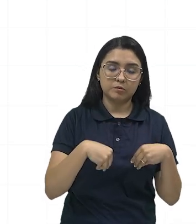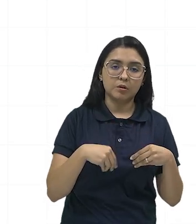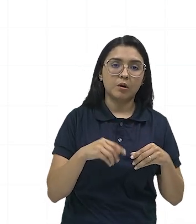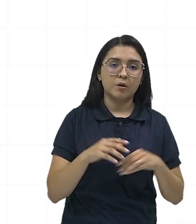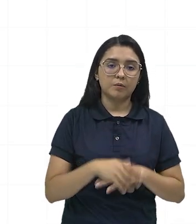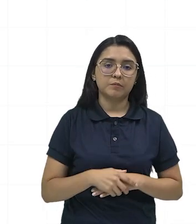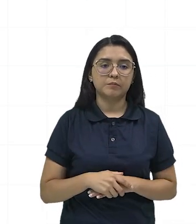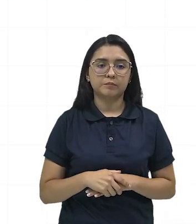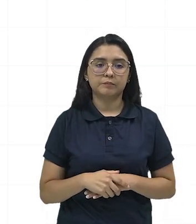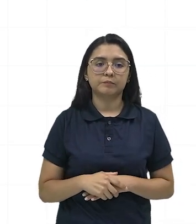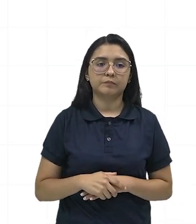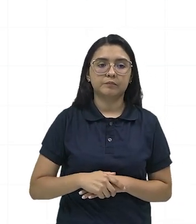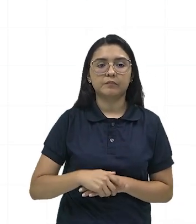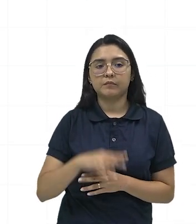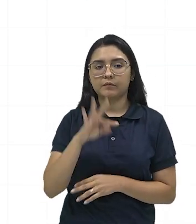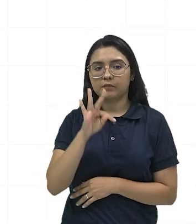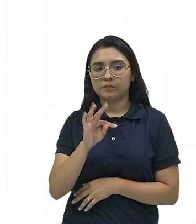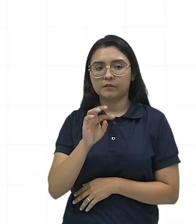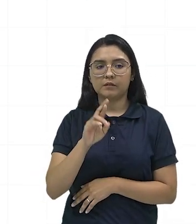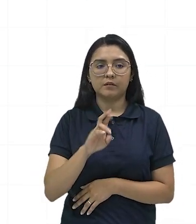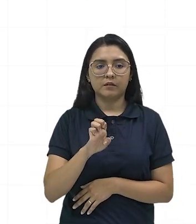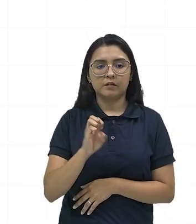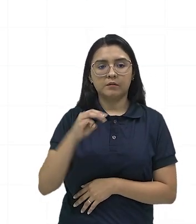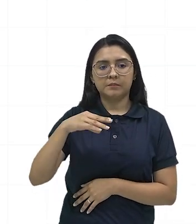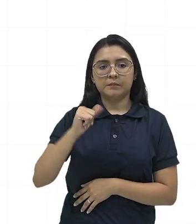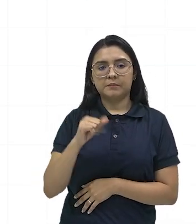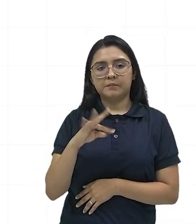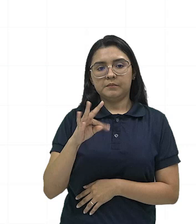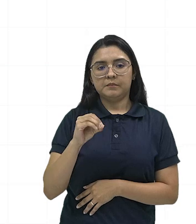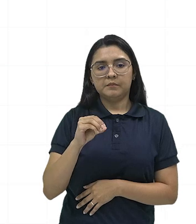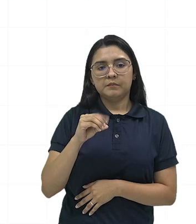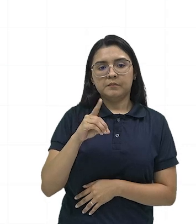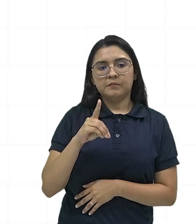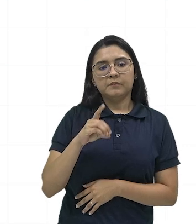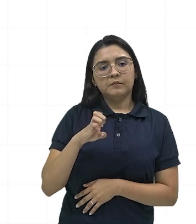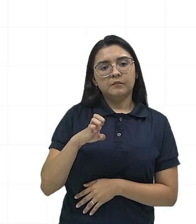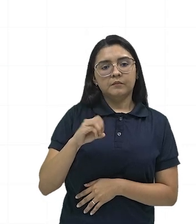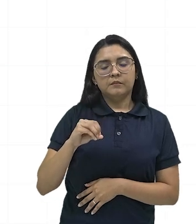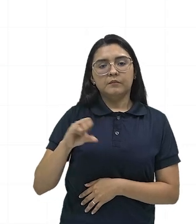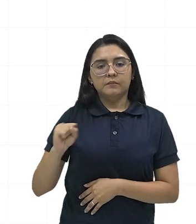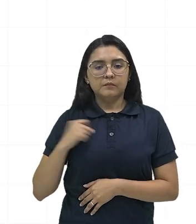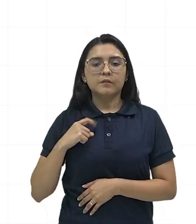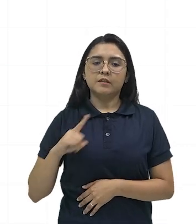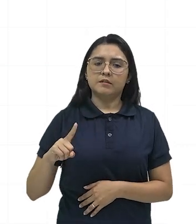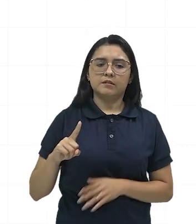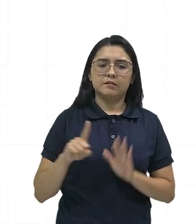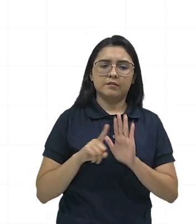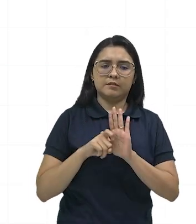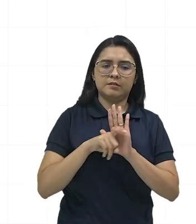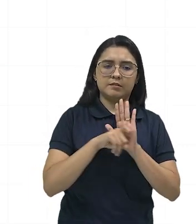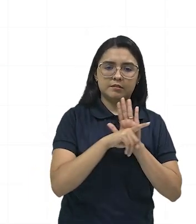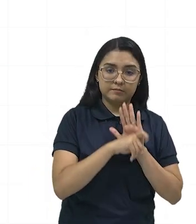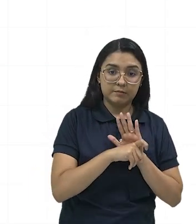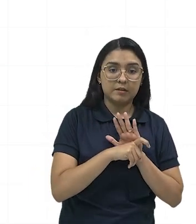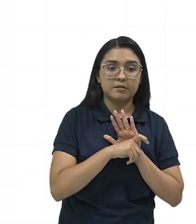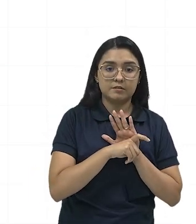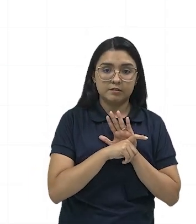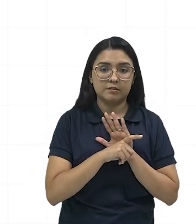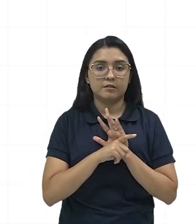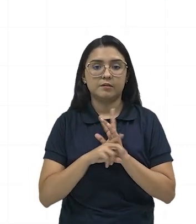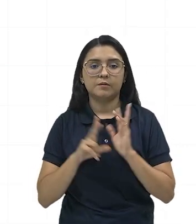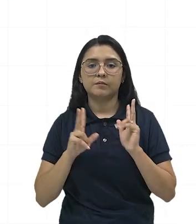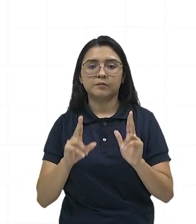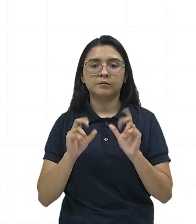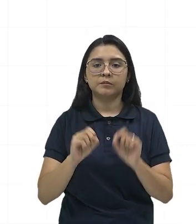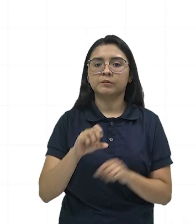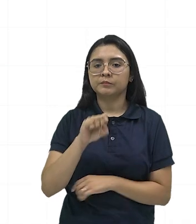dos trematódios, os representantes dessa classe são parasitas, como o esquistossomo, né? Então, dentro dessa